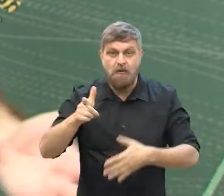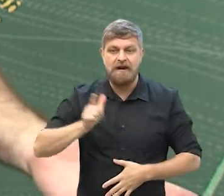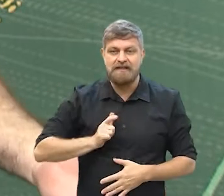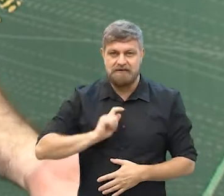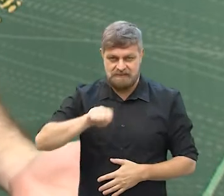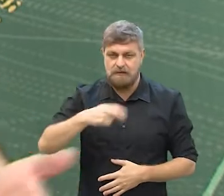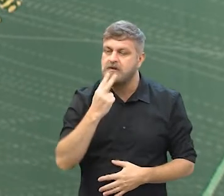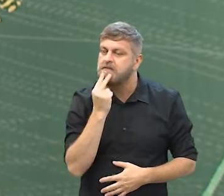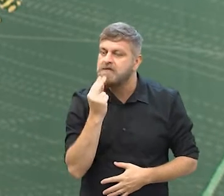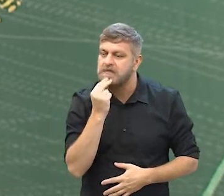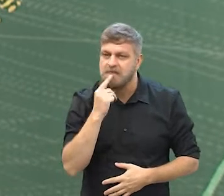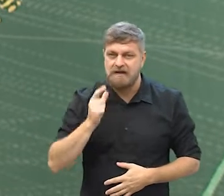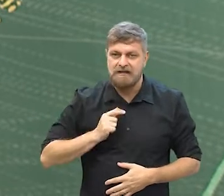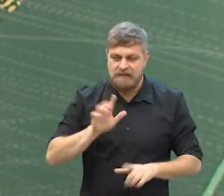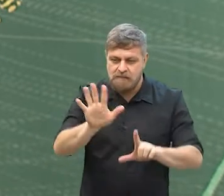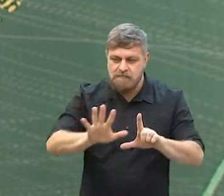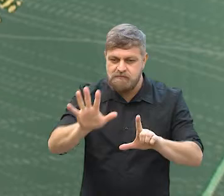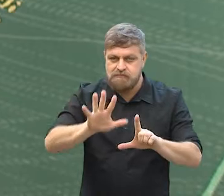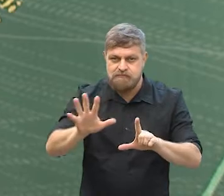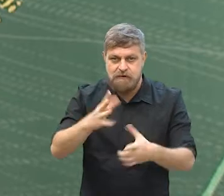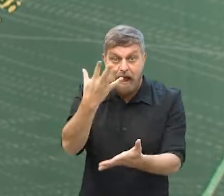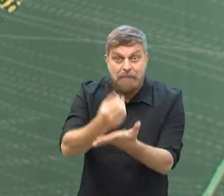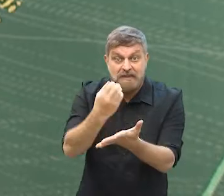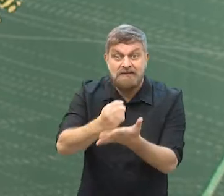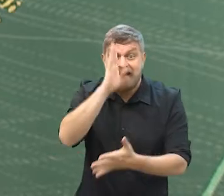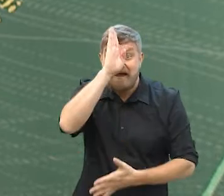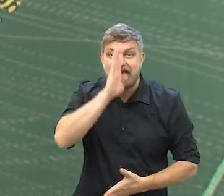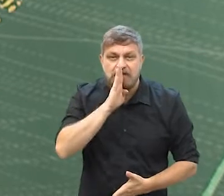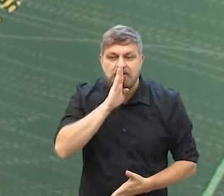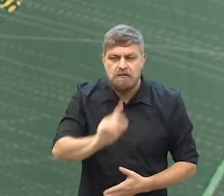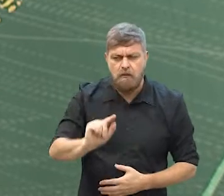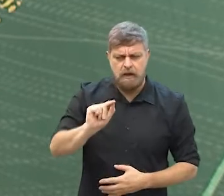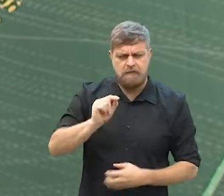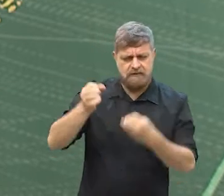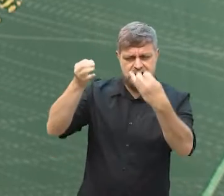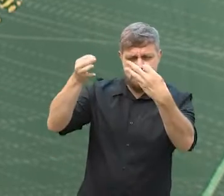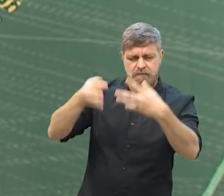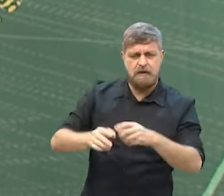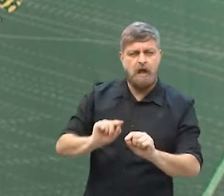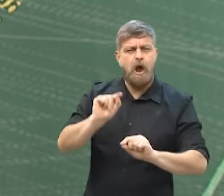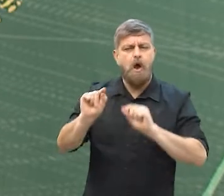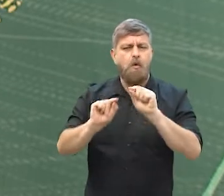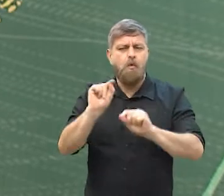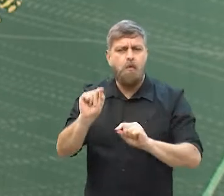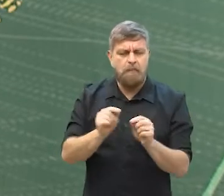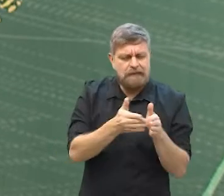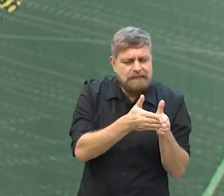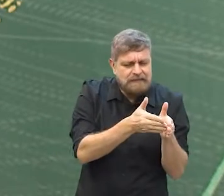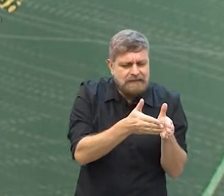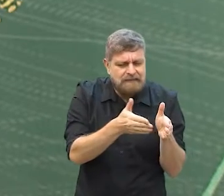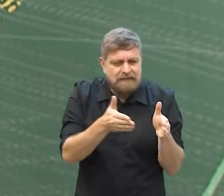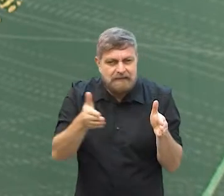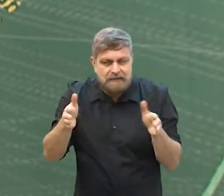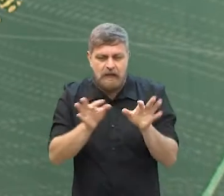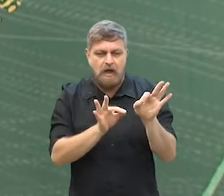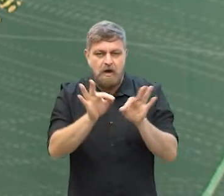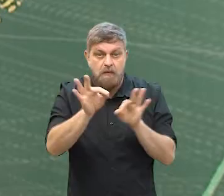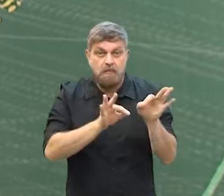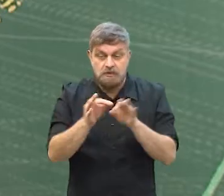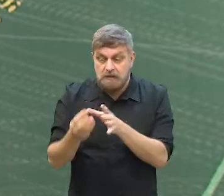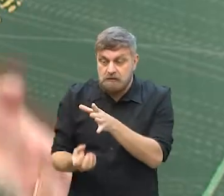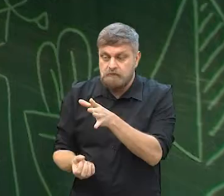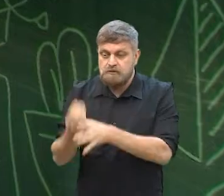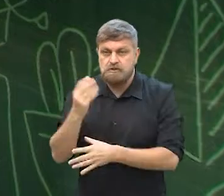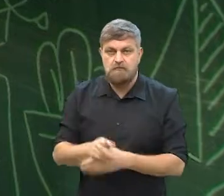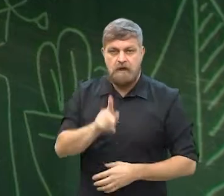de forma gratuita. E quem vai bater um papo conosco, explicar direitinho como foi esse projeto, como tudo